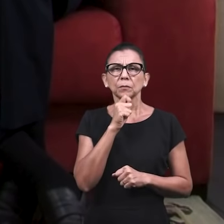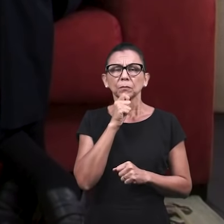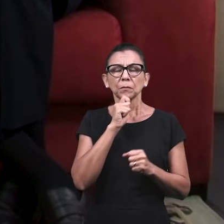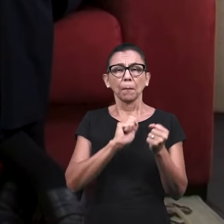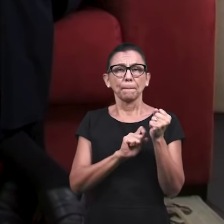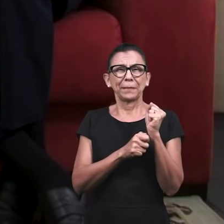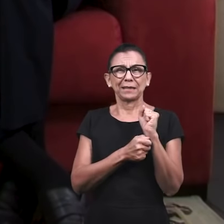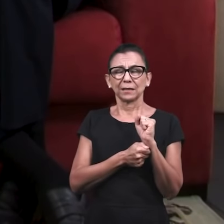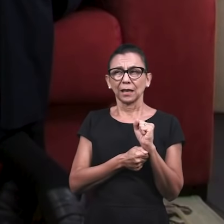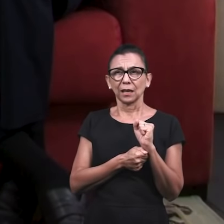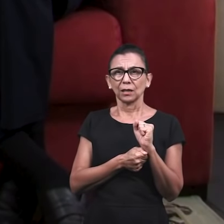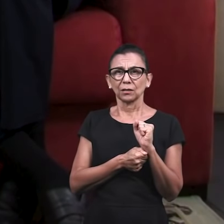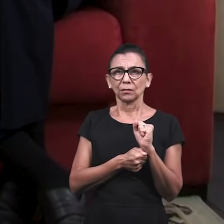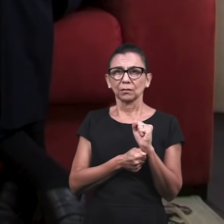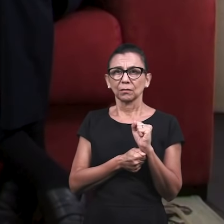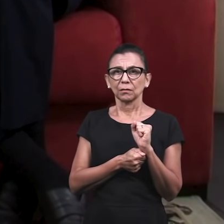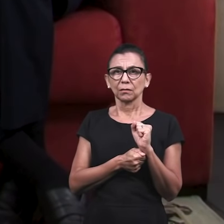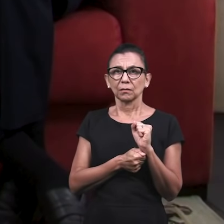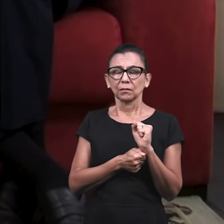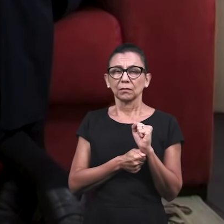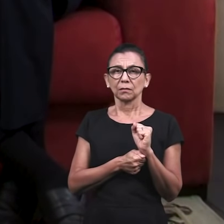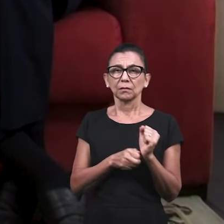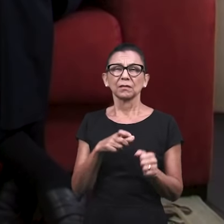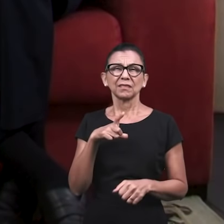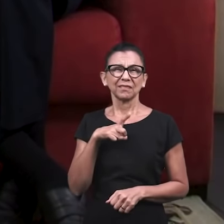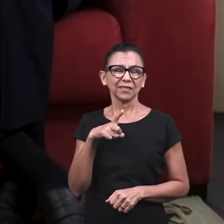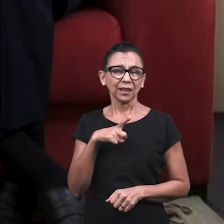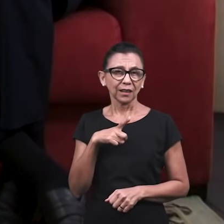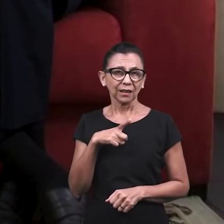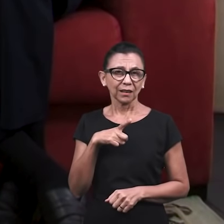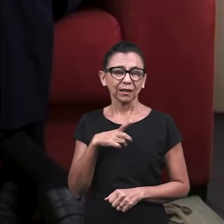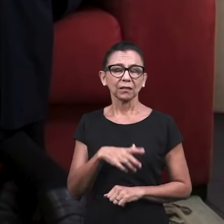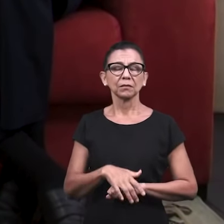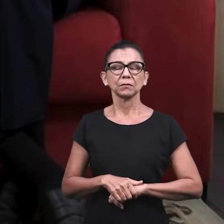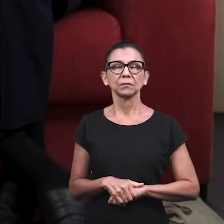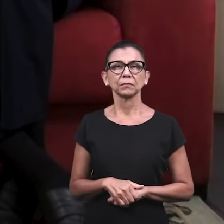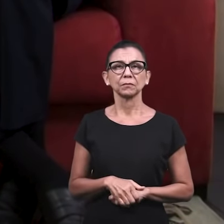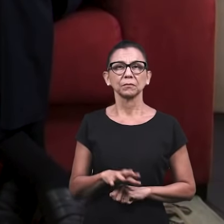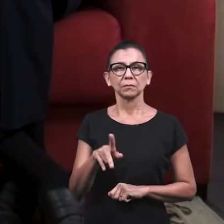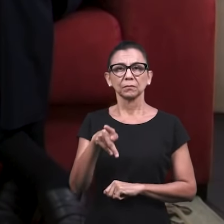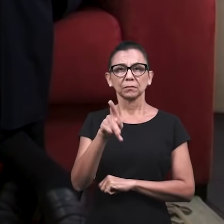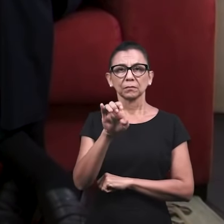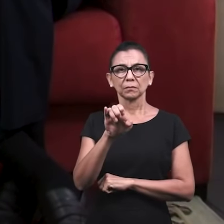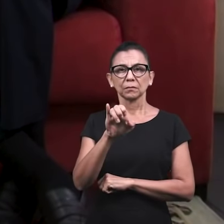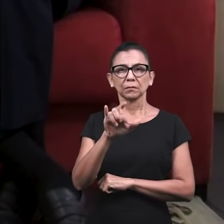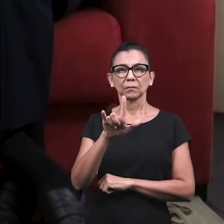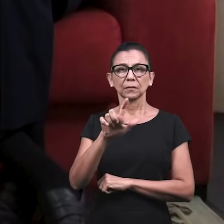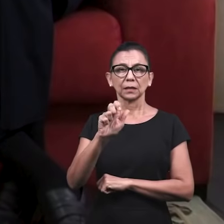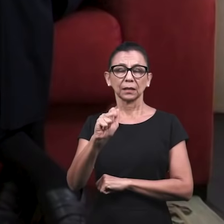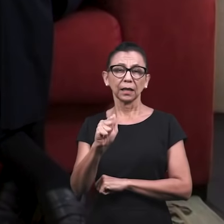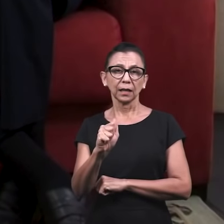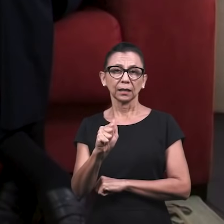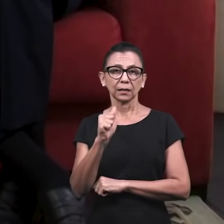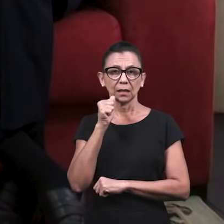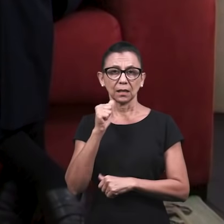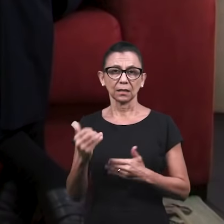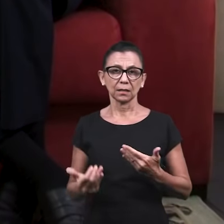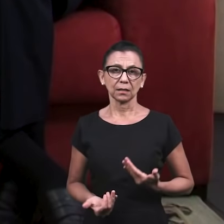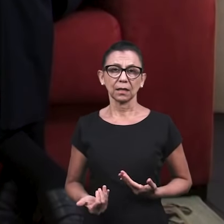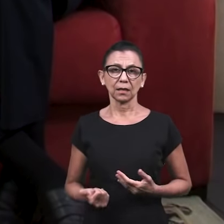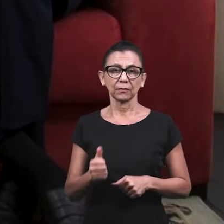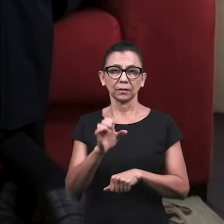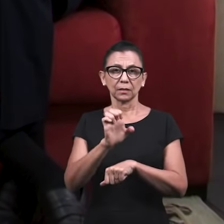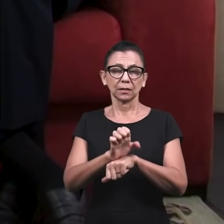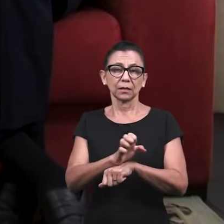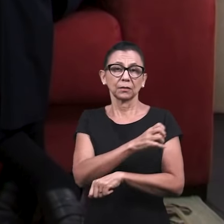Separamos aqui uma pergunta, ou melhor, uma resposta. A senhora Keila Finotti, aqui do Rio de Janeiro, ela vai